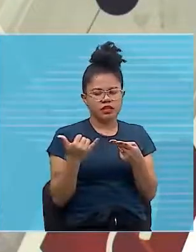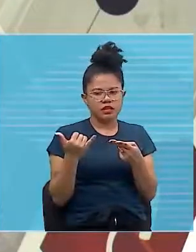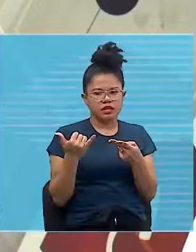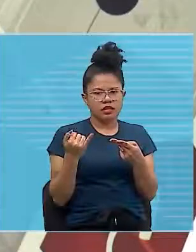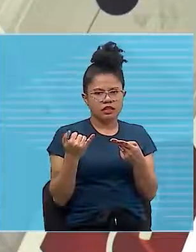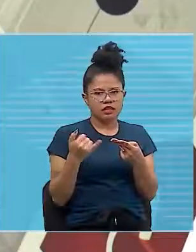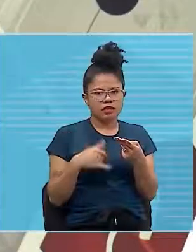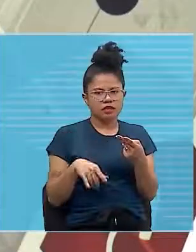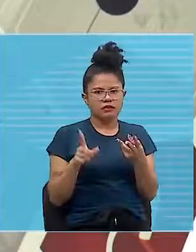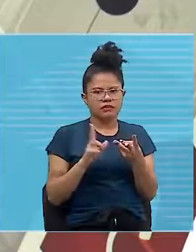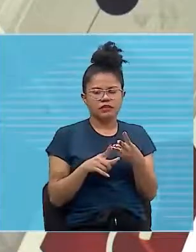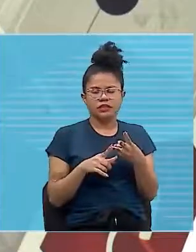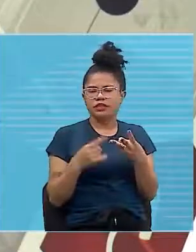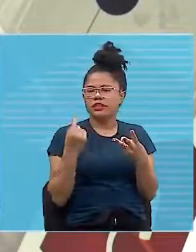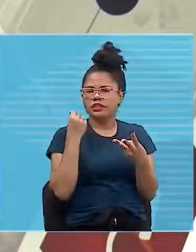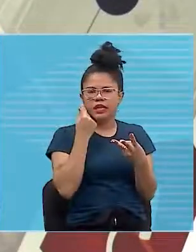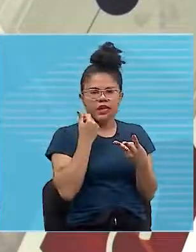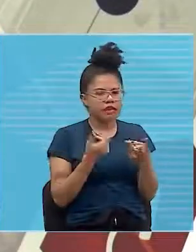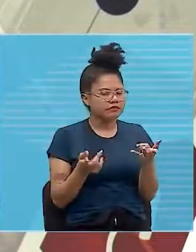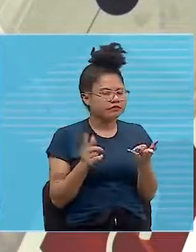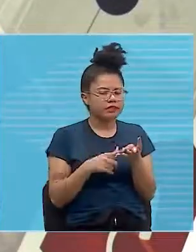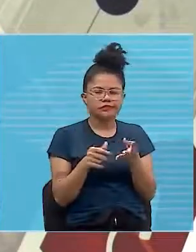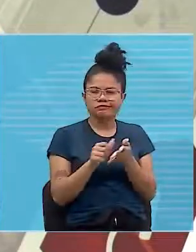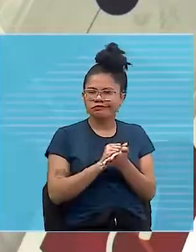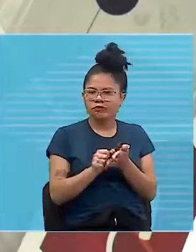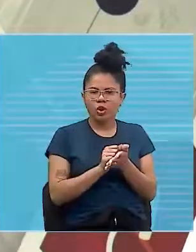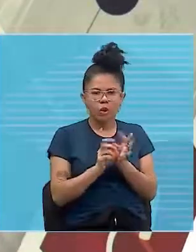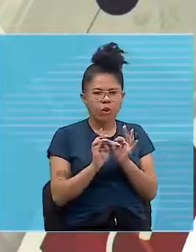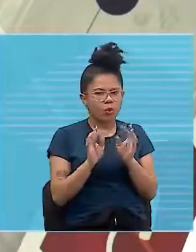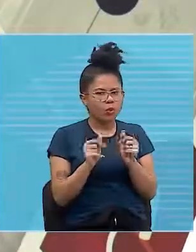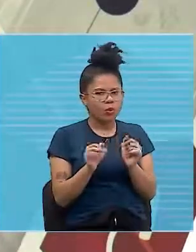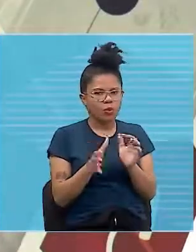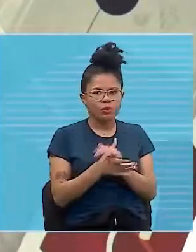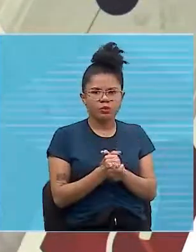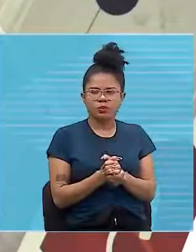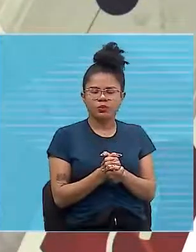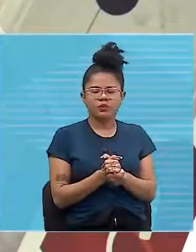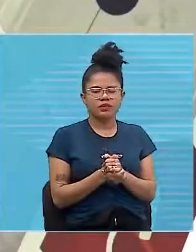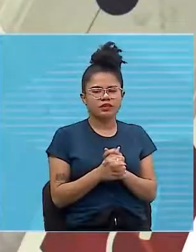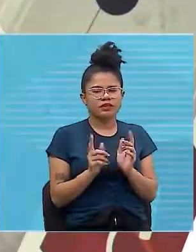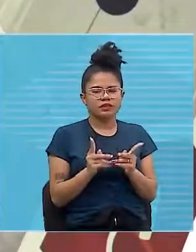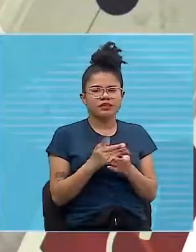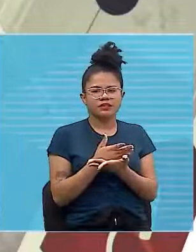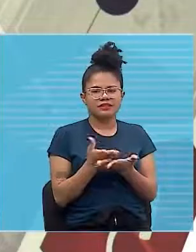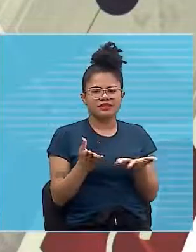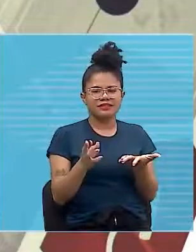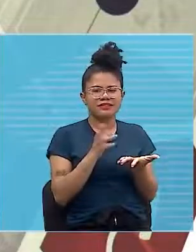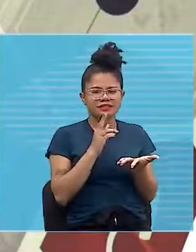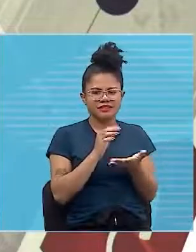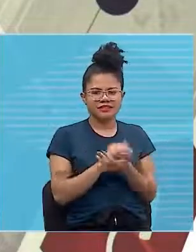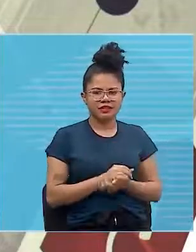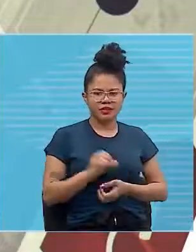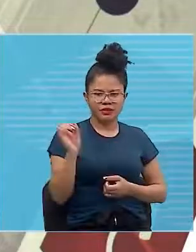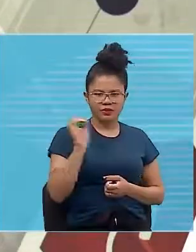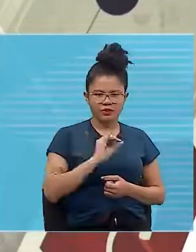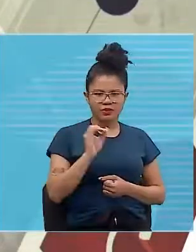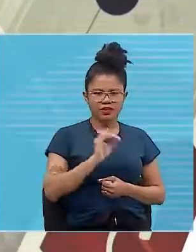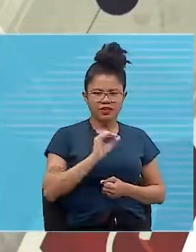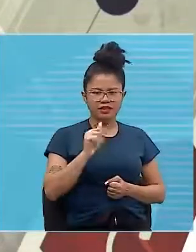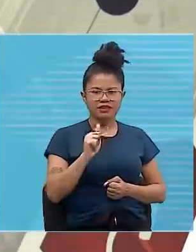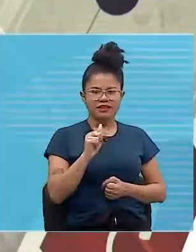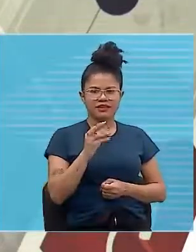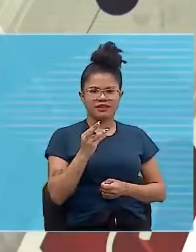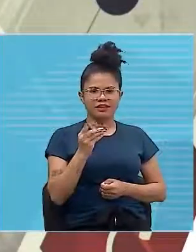borracha a caneta os marca-textos frufruta e Adriano que já tomou